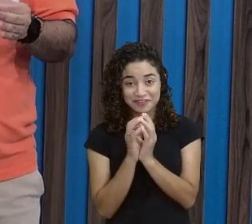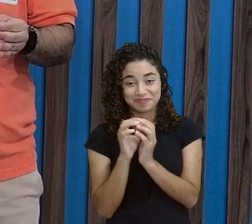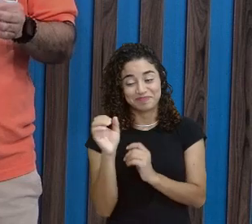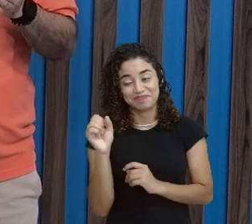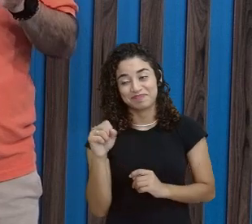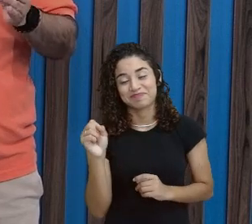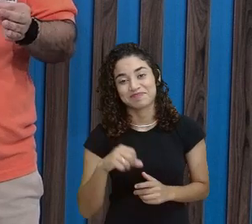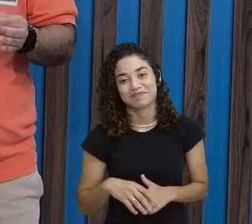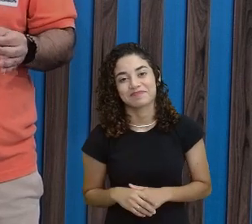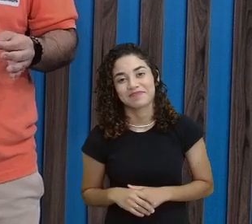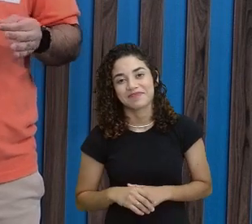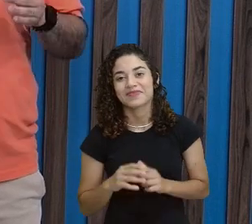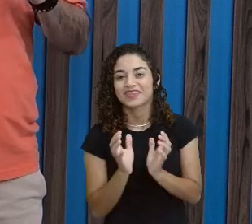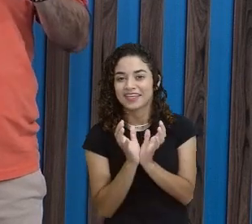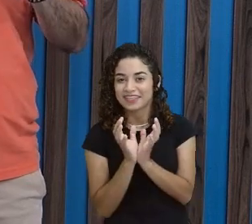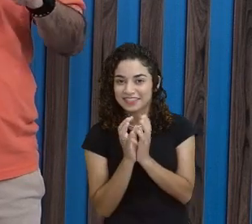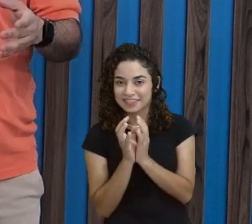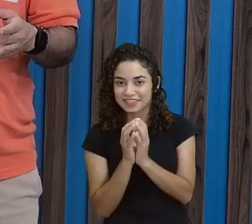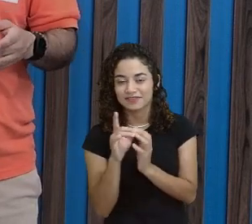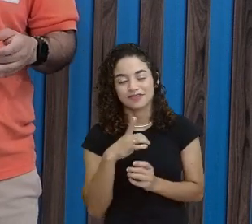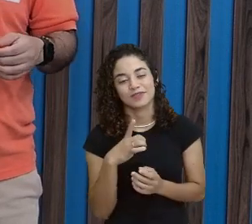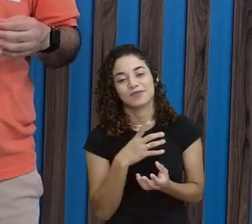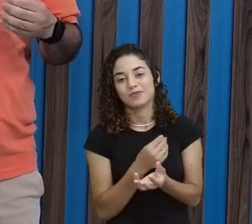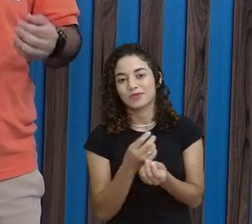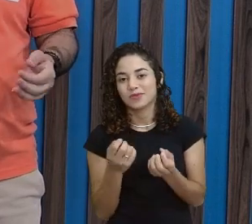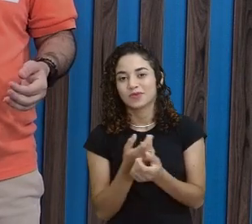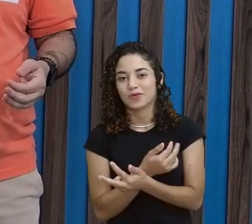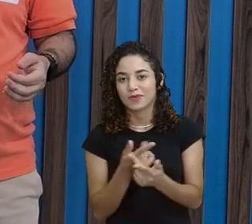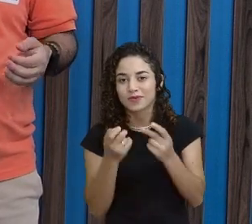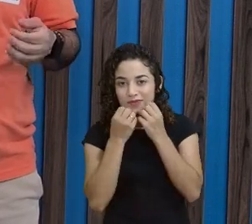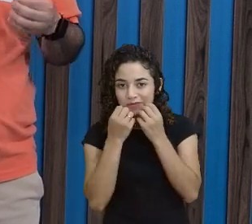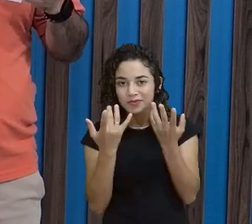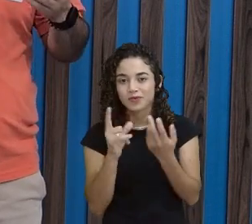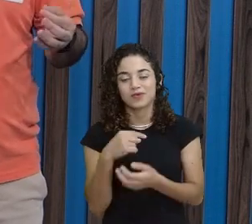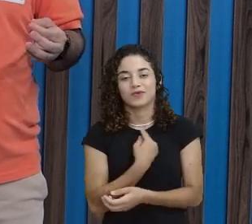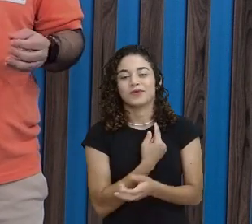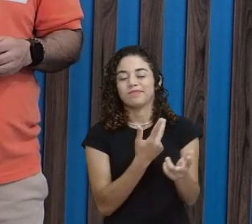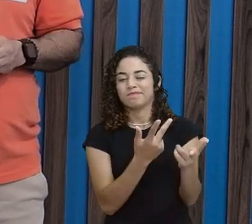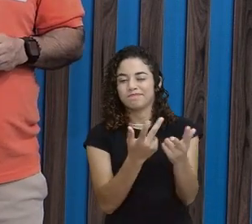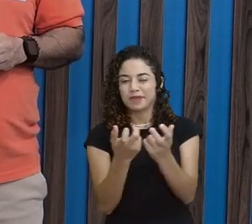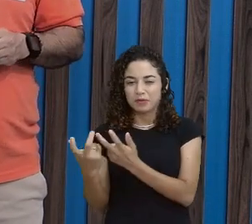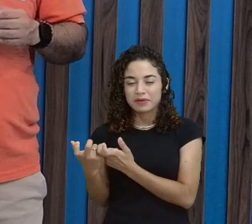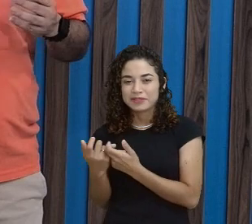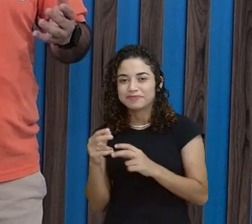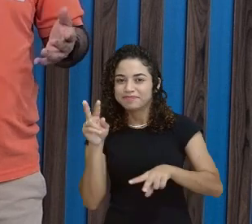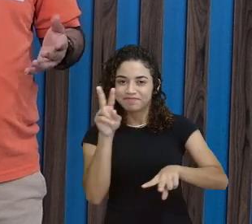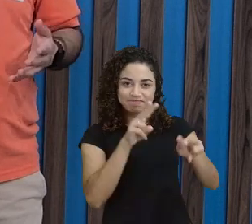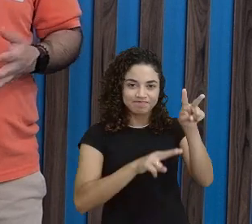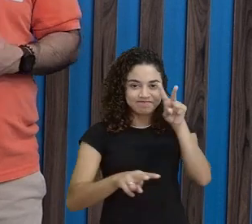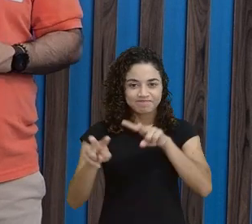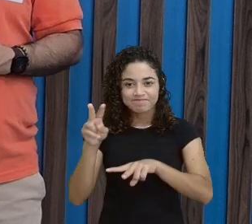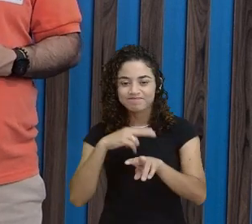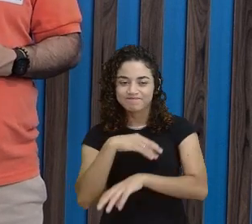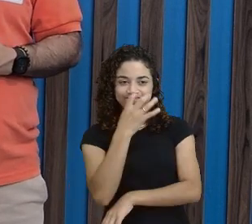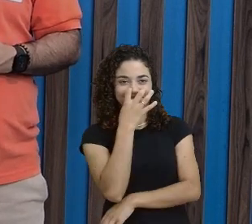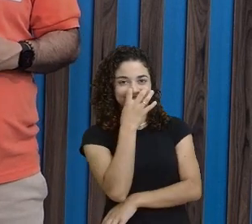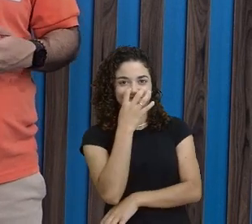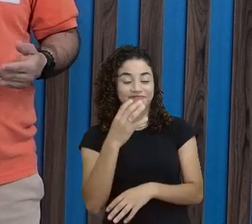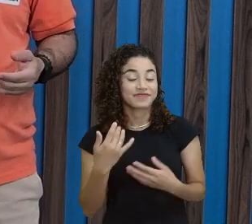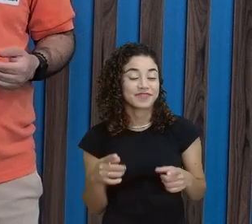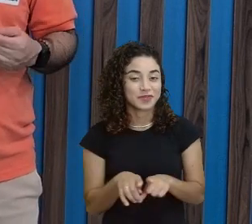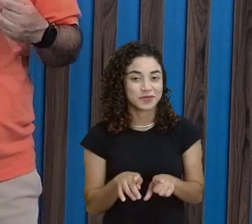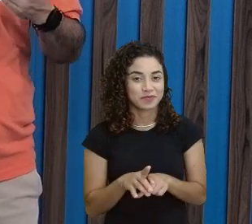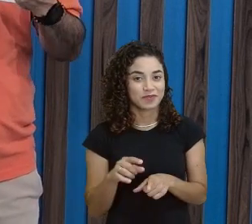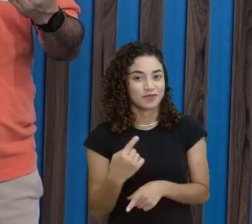Então, vejam, Recife aí, ó, tem muita coisa boa para a gente visualizar. Mas vejam, nesse sentido, uma coisa que a gente tem